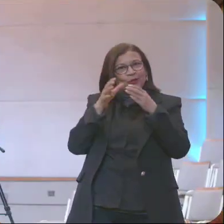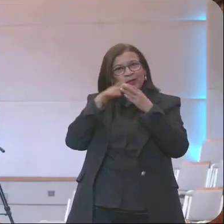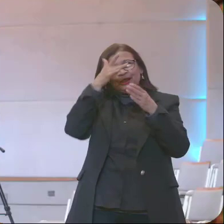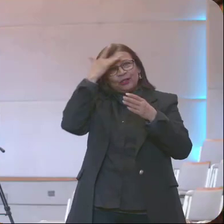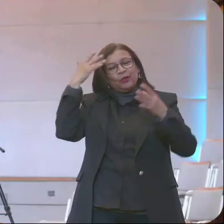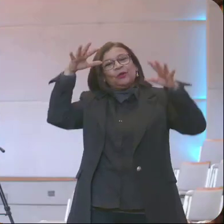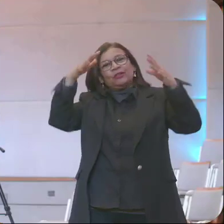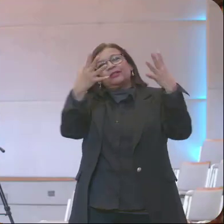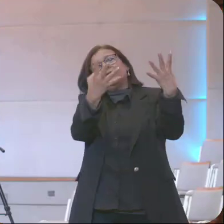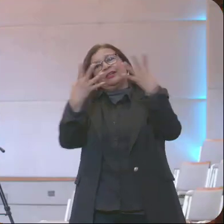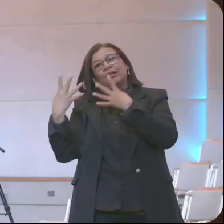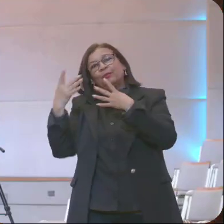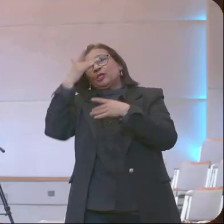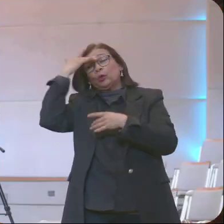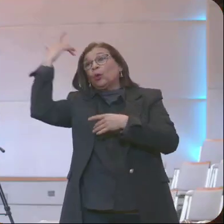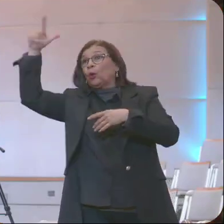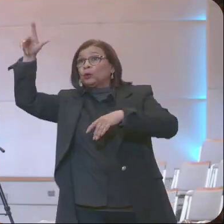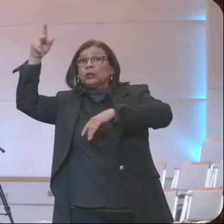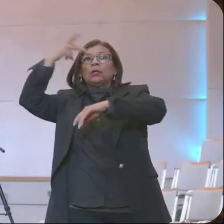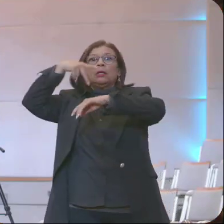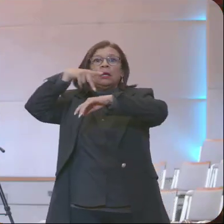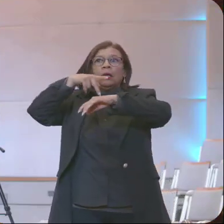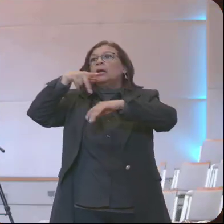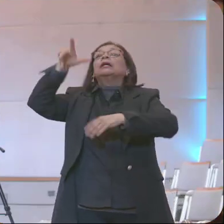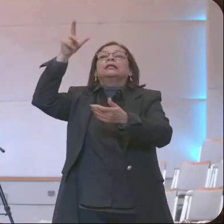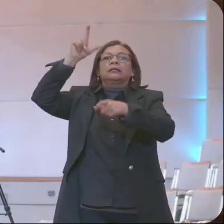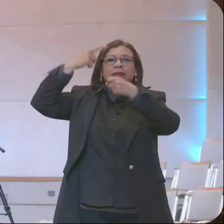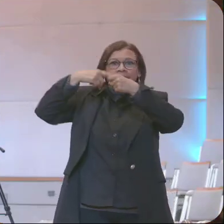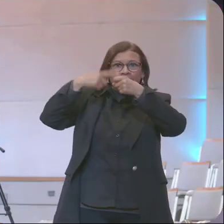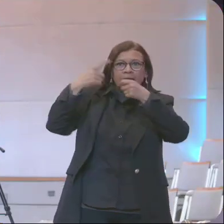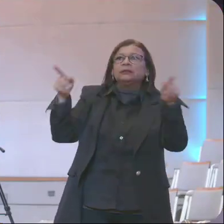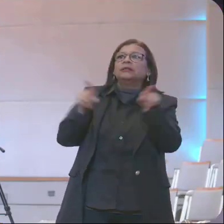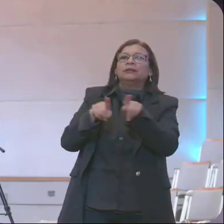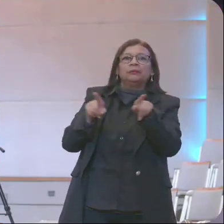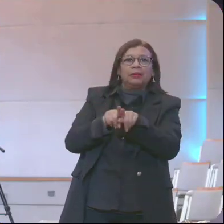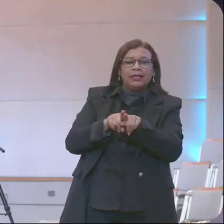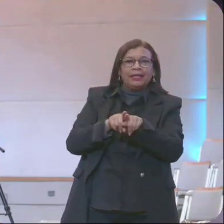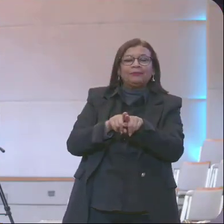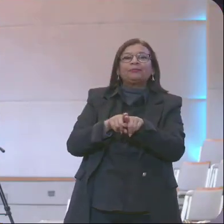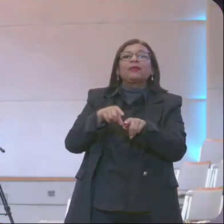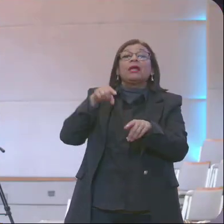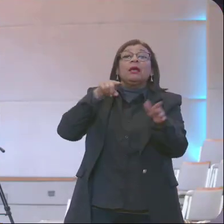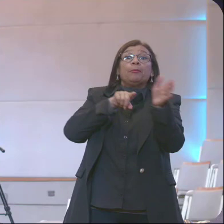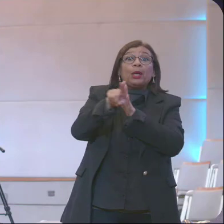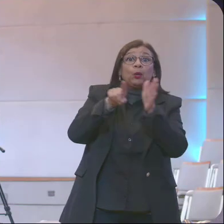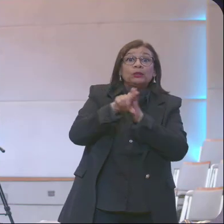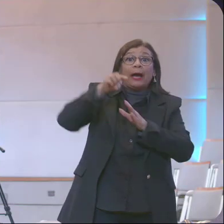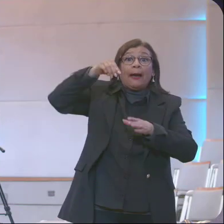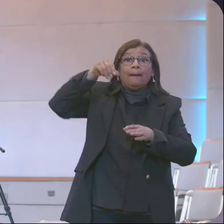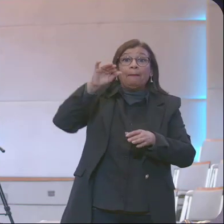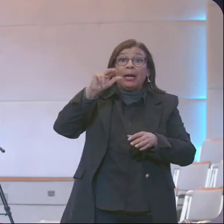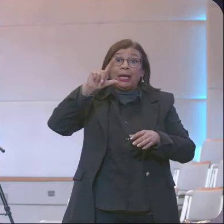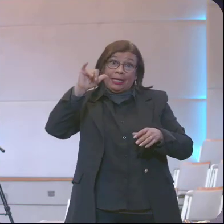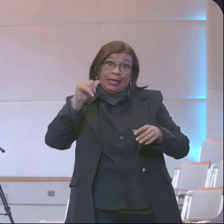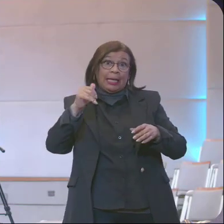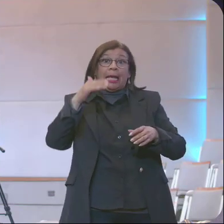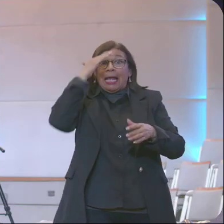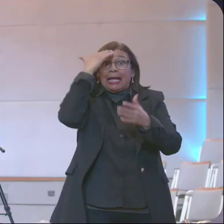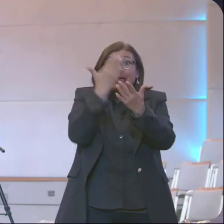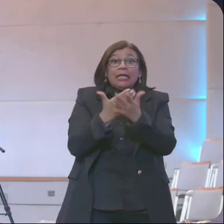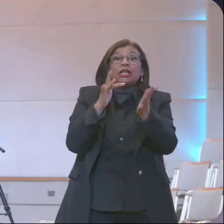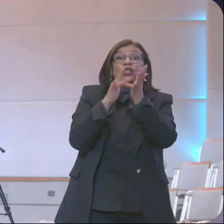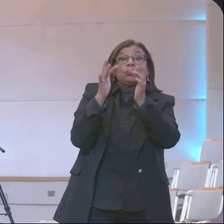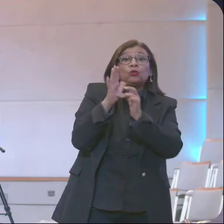um familiar de Bragança Paulista que veio prestigiar esse momento. Dona Marli, eu quero te perguntar se você crê no Senhor Jesus Cristo como seu